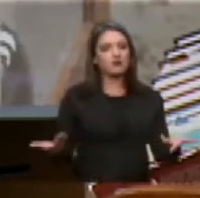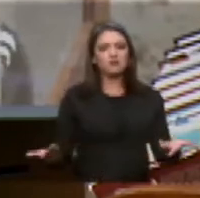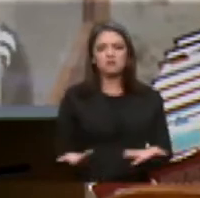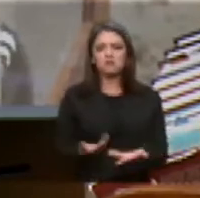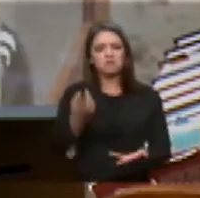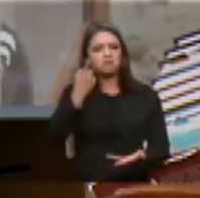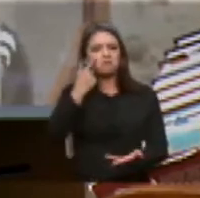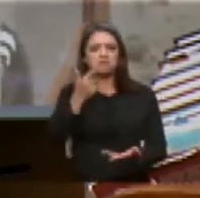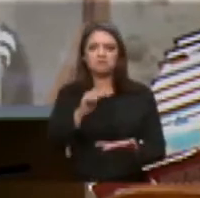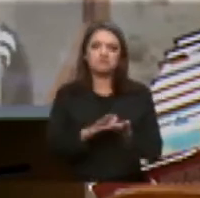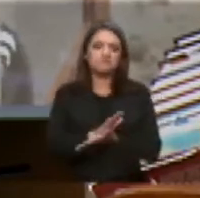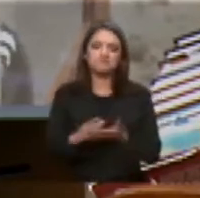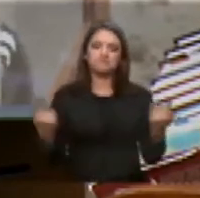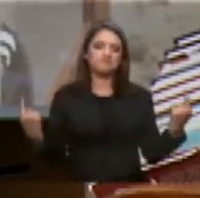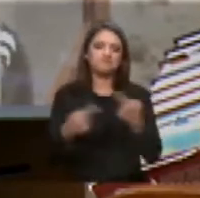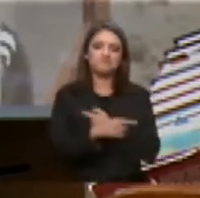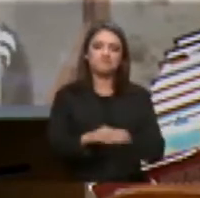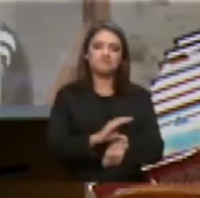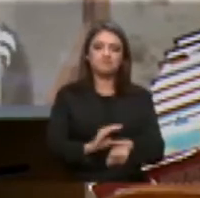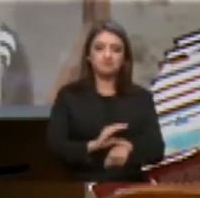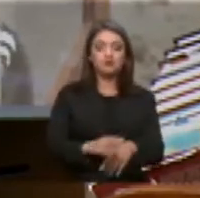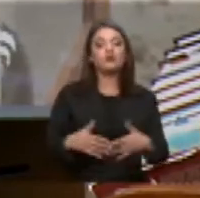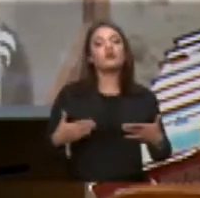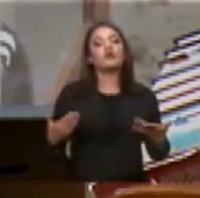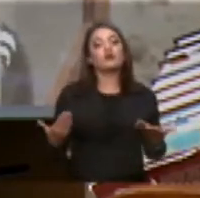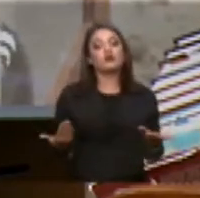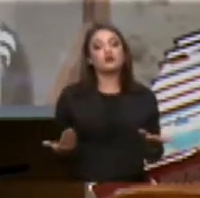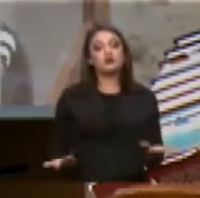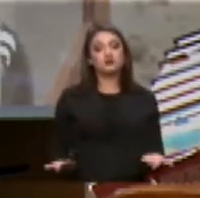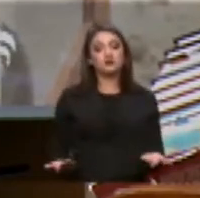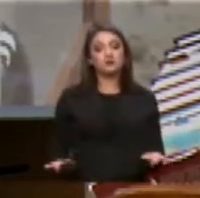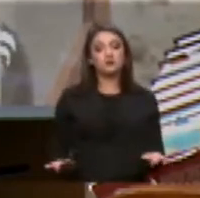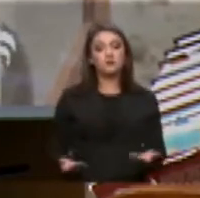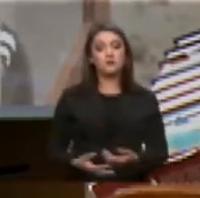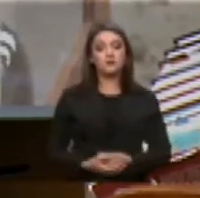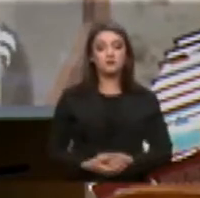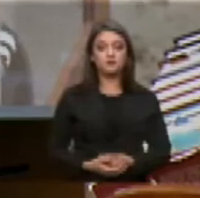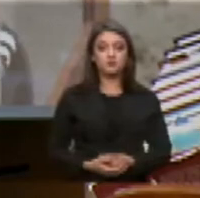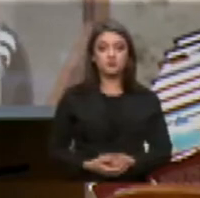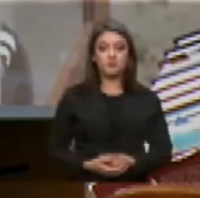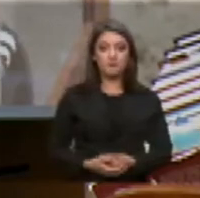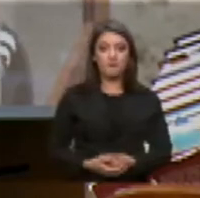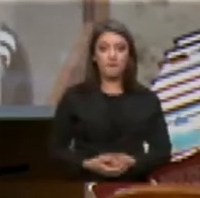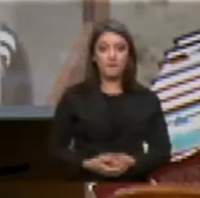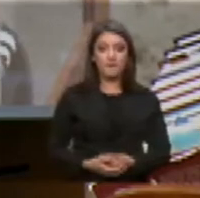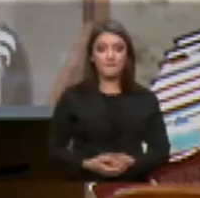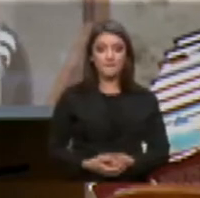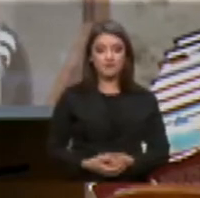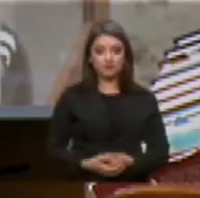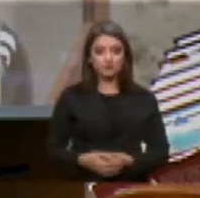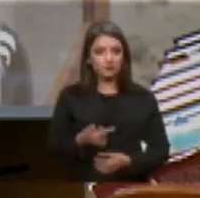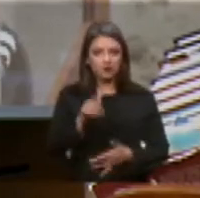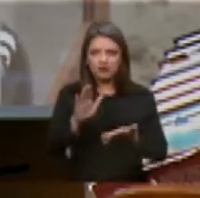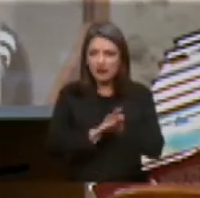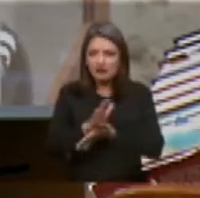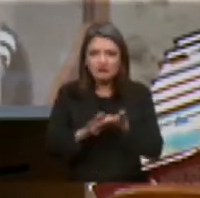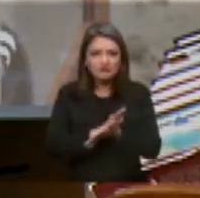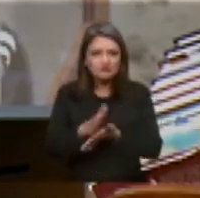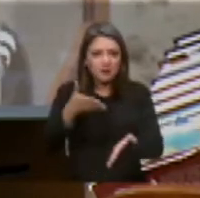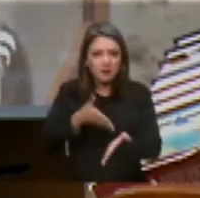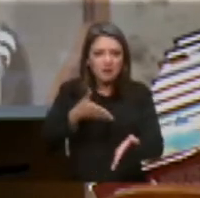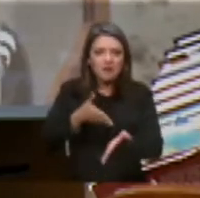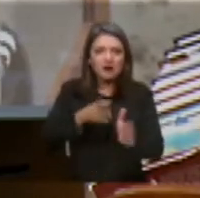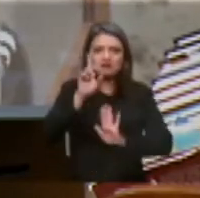violação apontada. Não vislumbro, por fim, a violação ao direito à informação, na medida